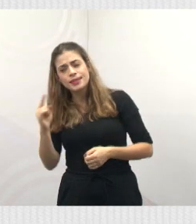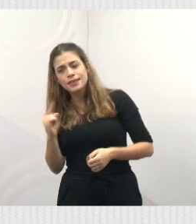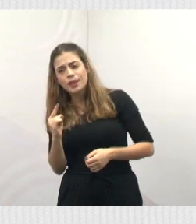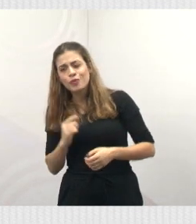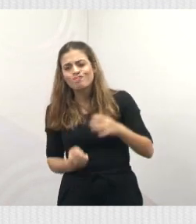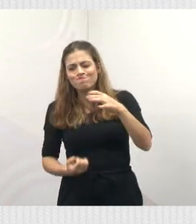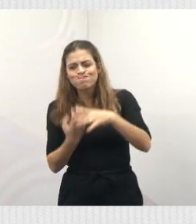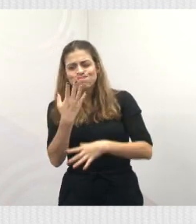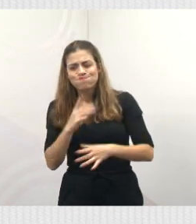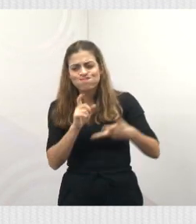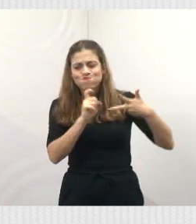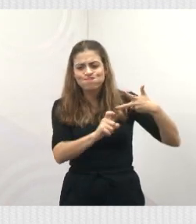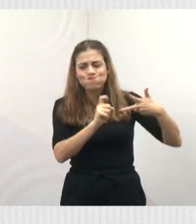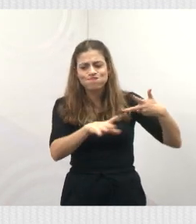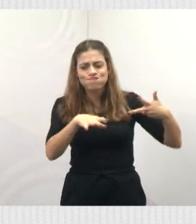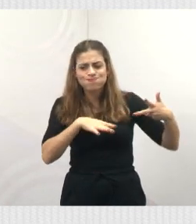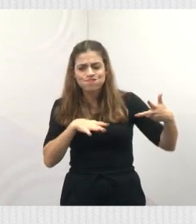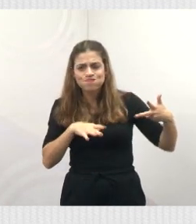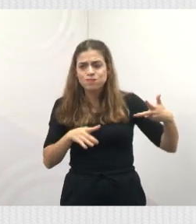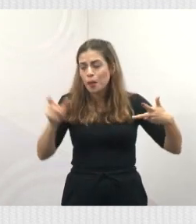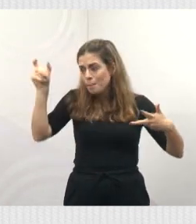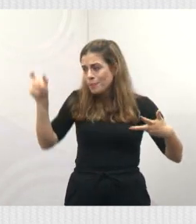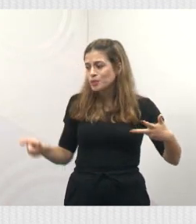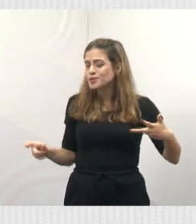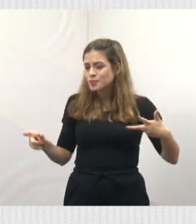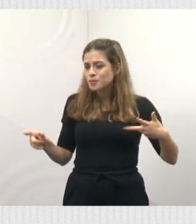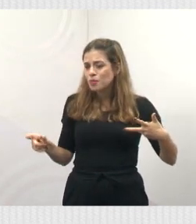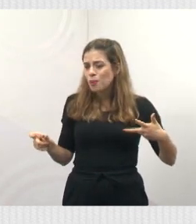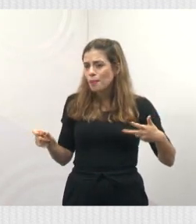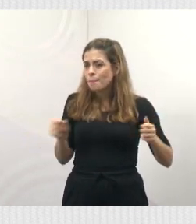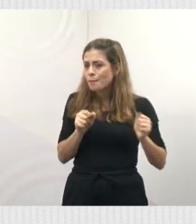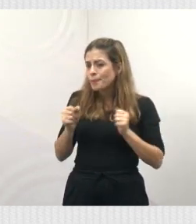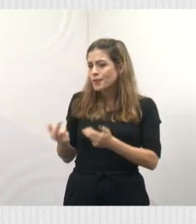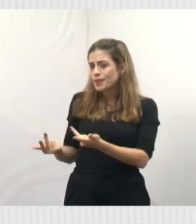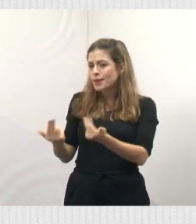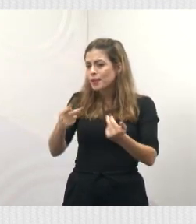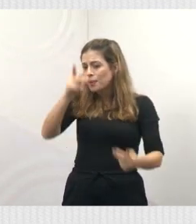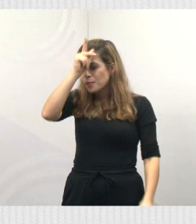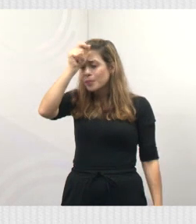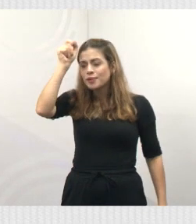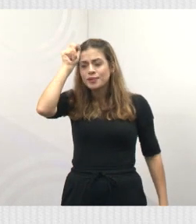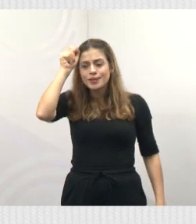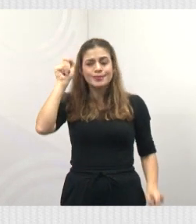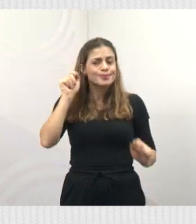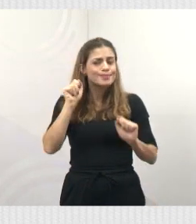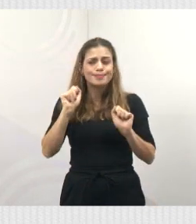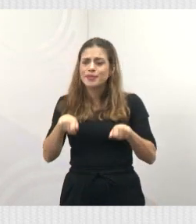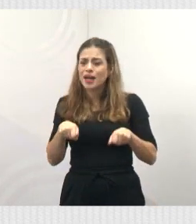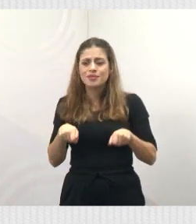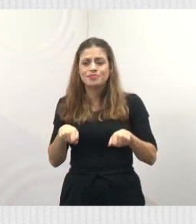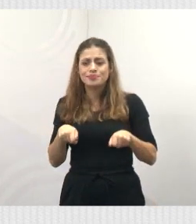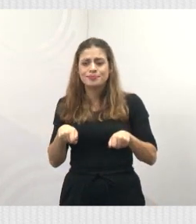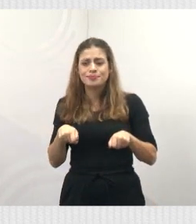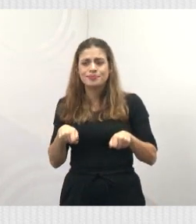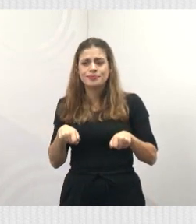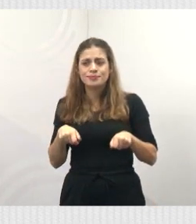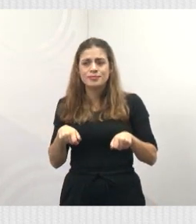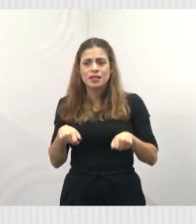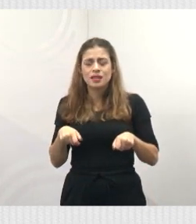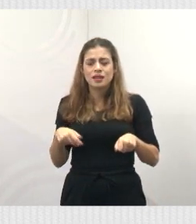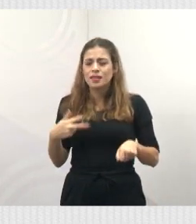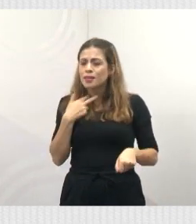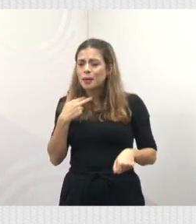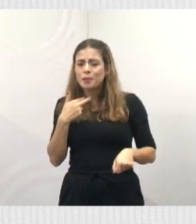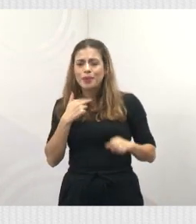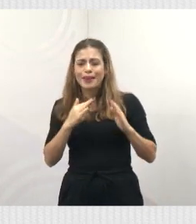Executivo Municipal alguém com poder igual ao do prefeito. Não é possível uma casa ter 2